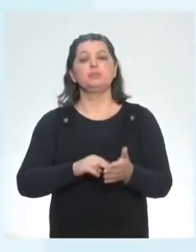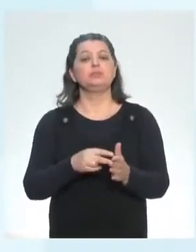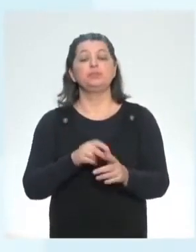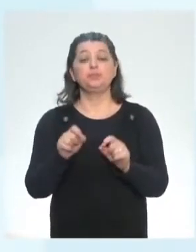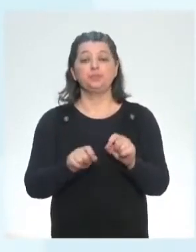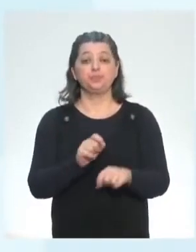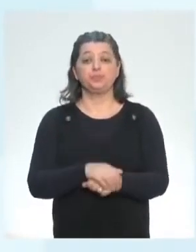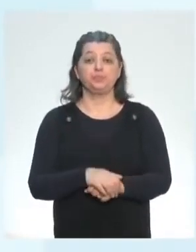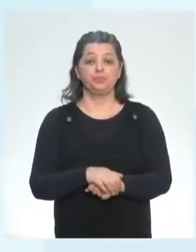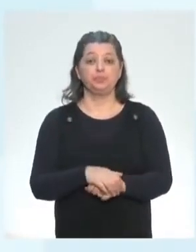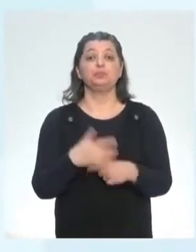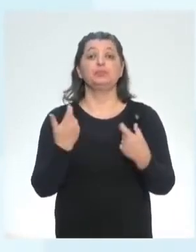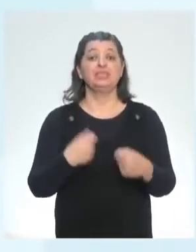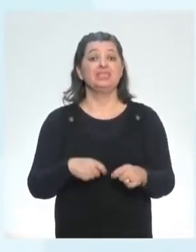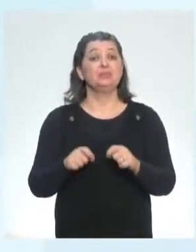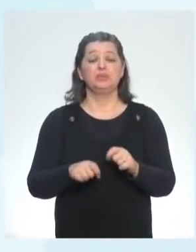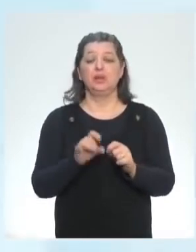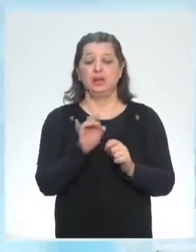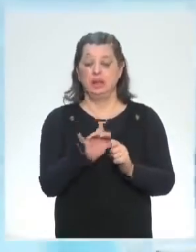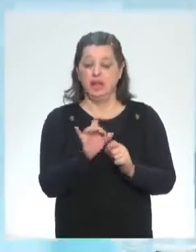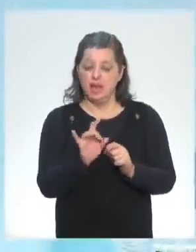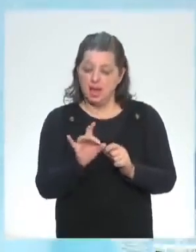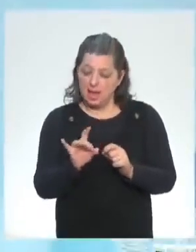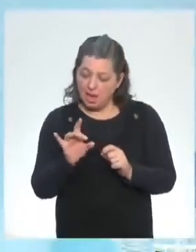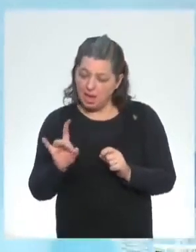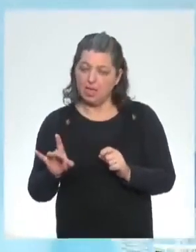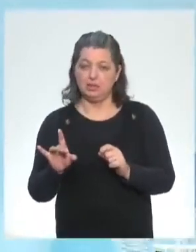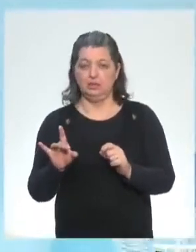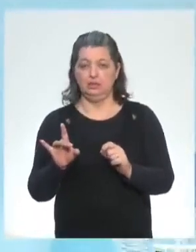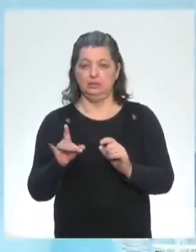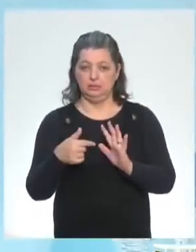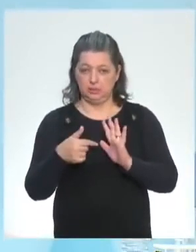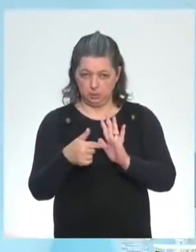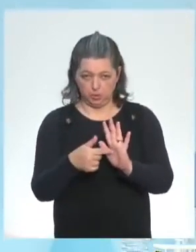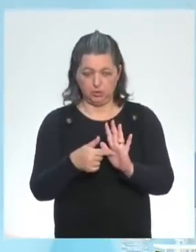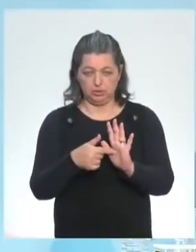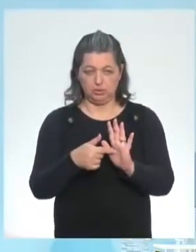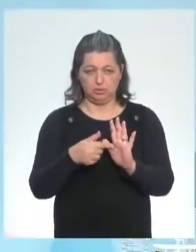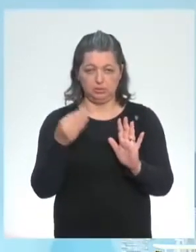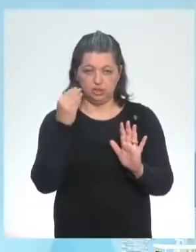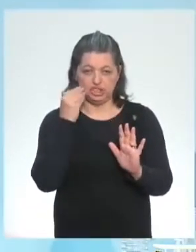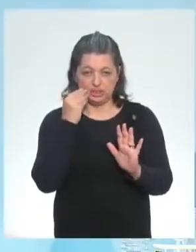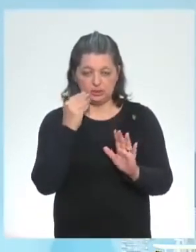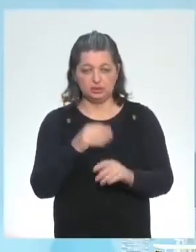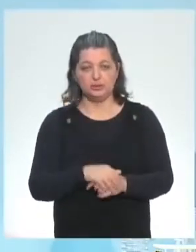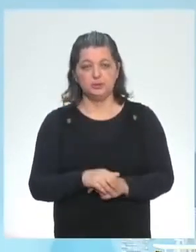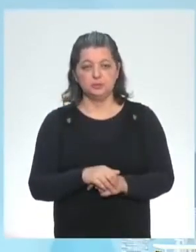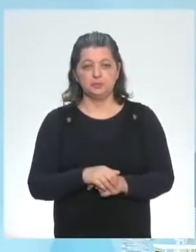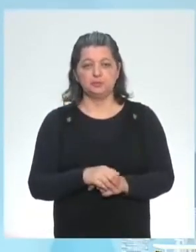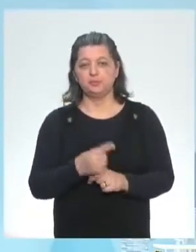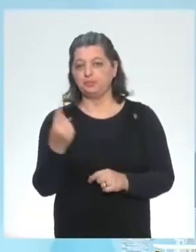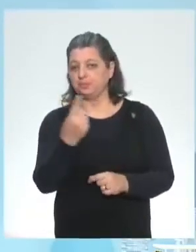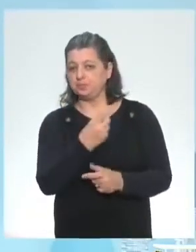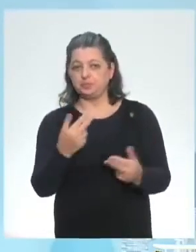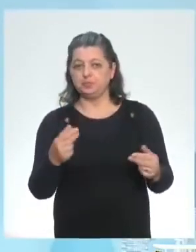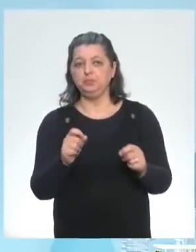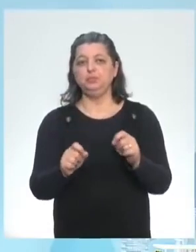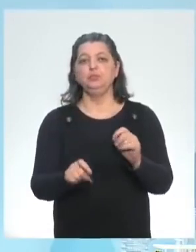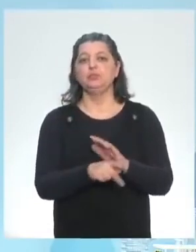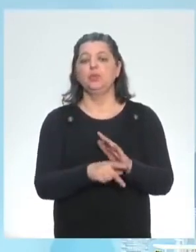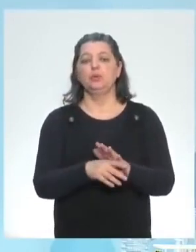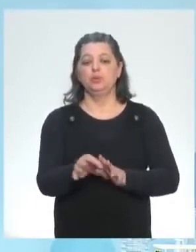dizer que eu tenho que calcular para cada uma das amostras. Aí eu tenho o primeiro passo, montar a equação da